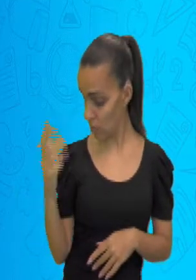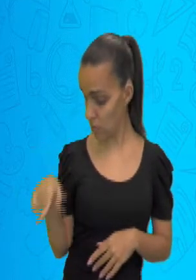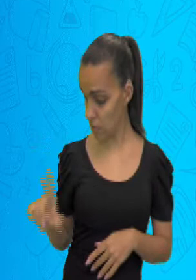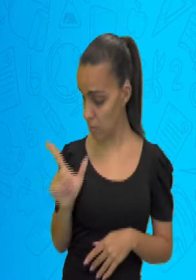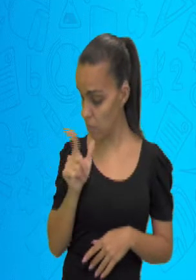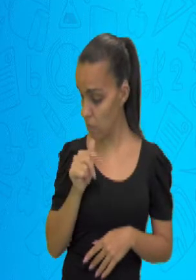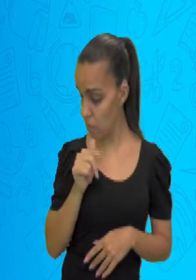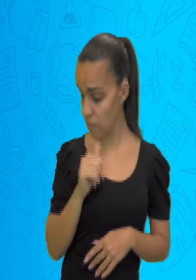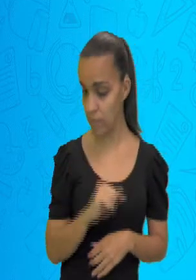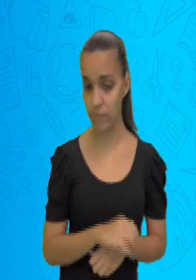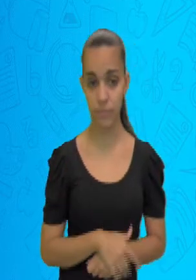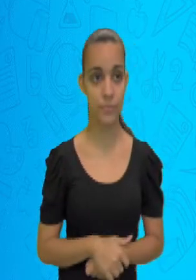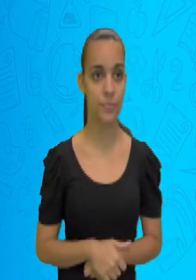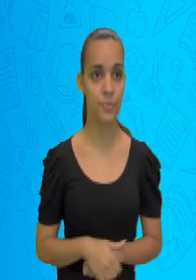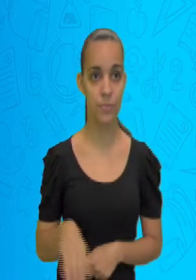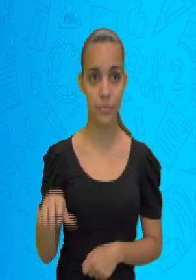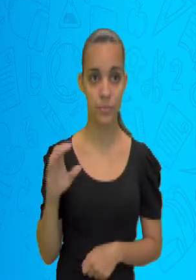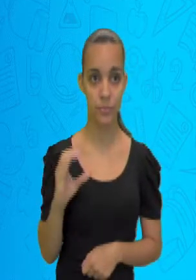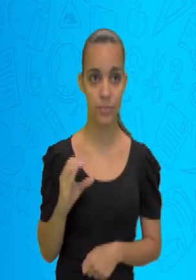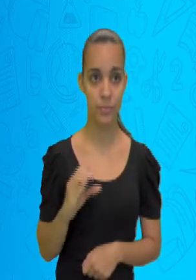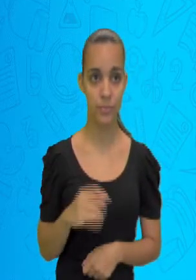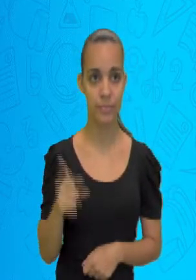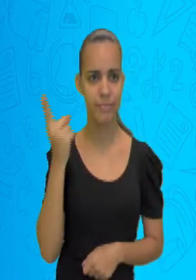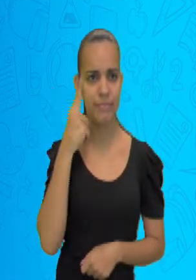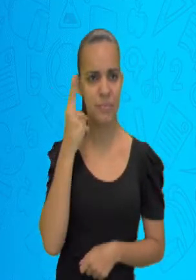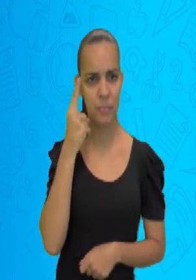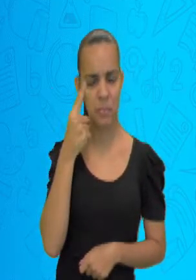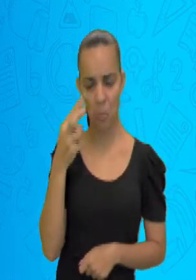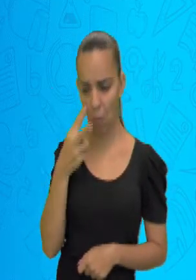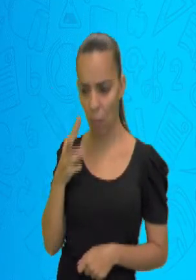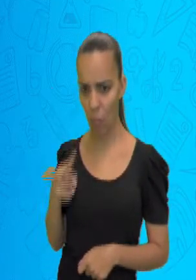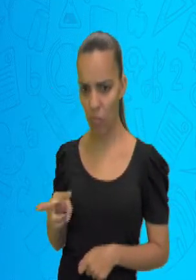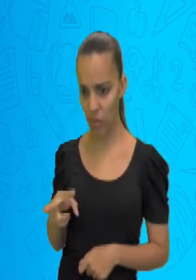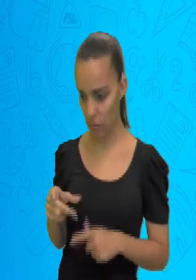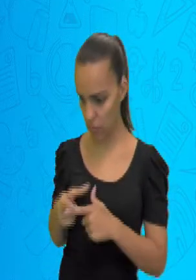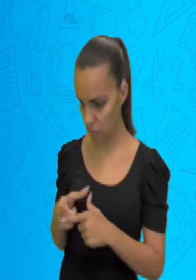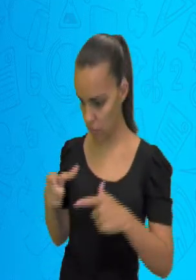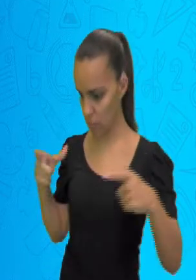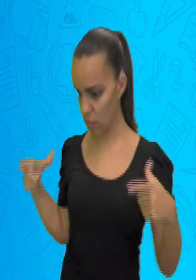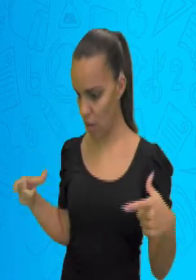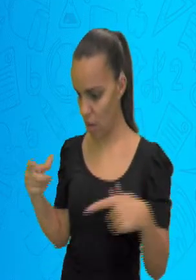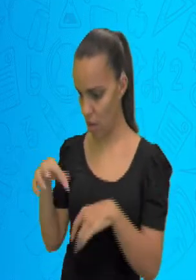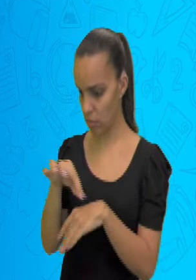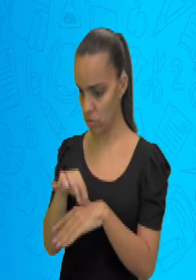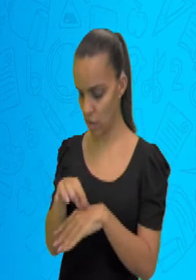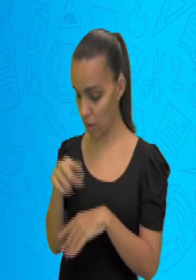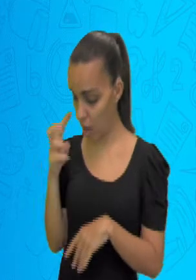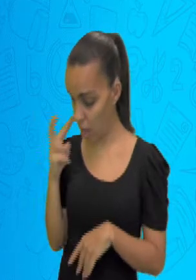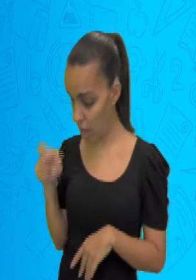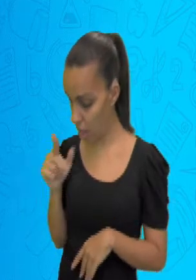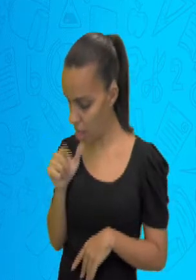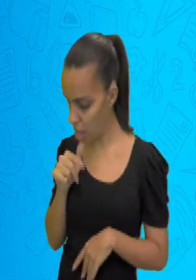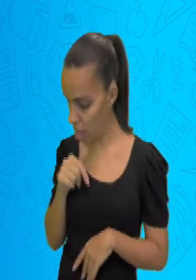na água. Pensou ter visto um pedaço maior de água,